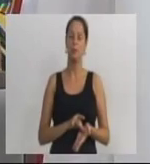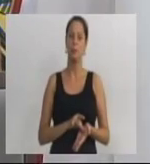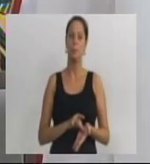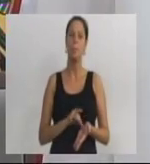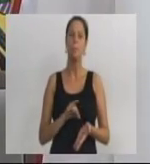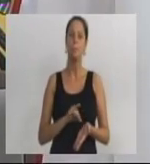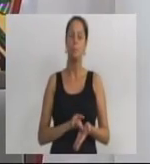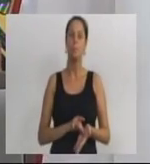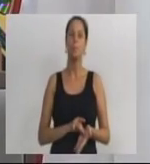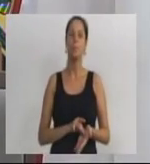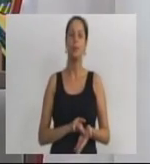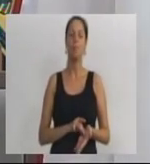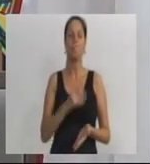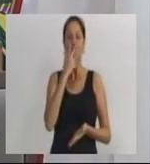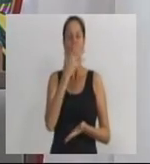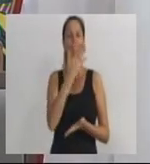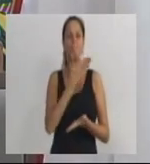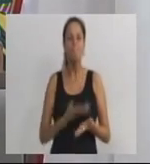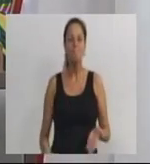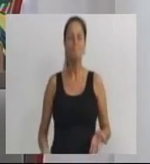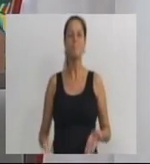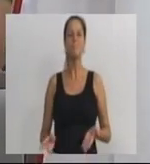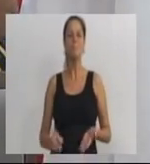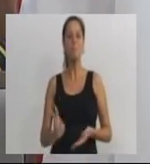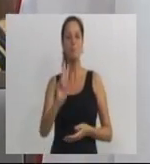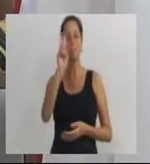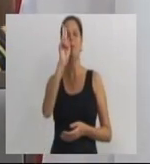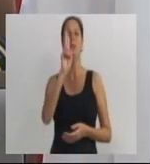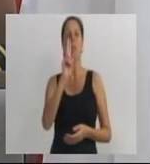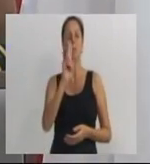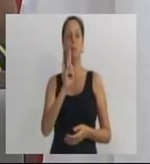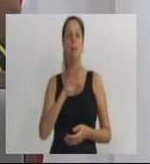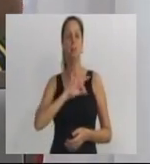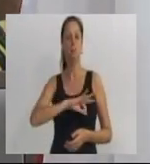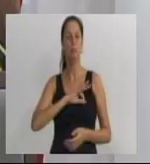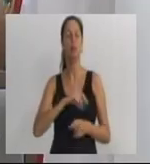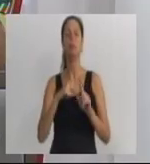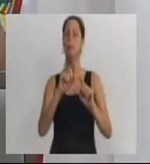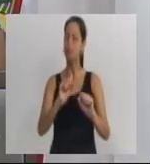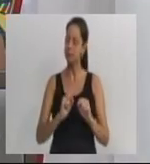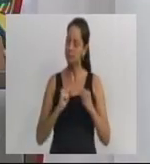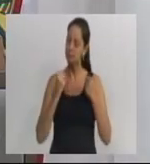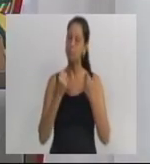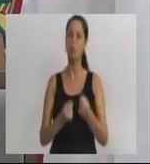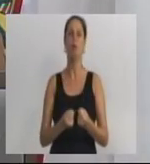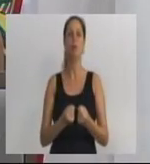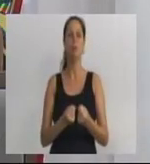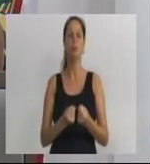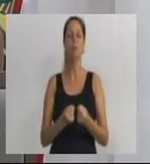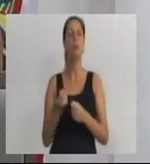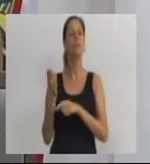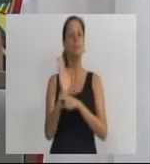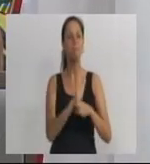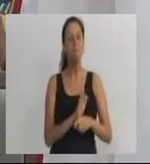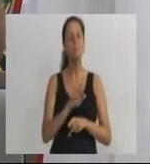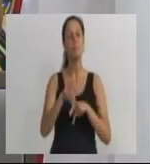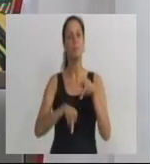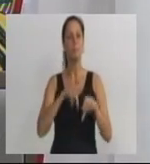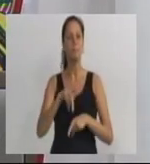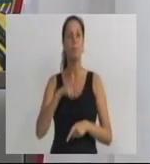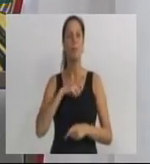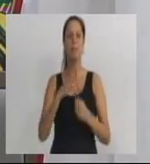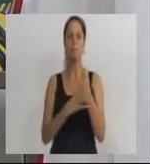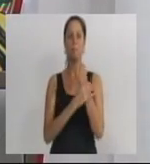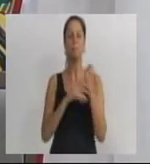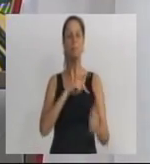de alguma maneira, é desvalorizar o policial militar, que tanto se esforçam para dar um pouco de segurança aqui para a nossa região.